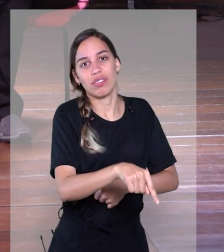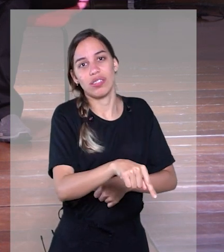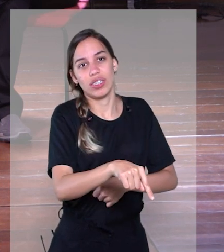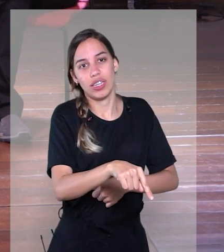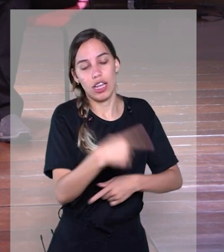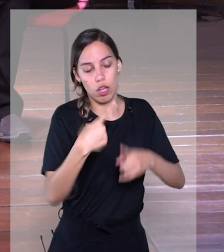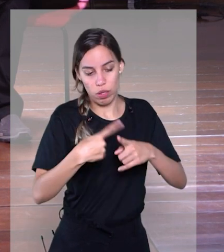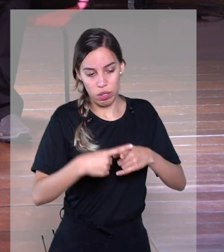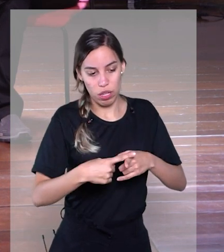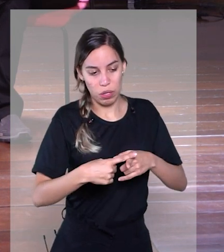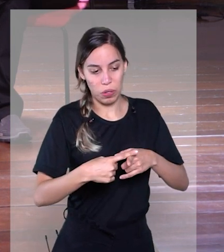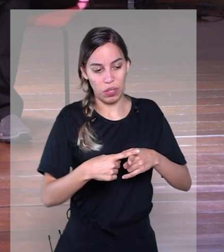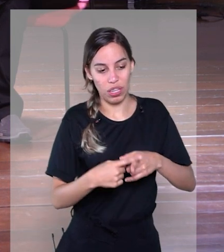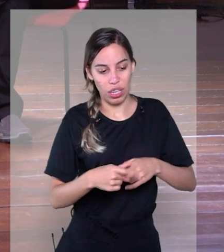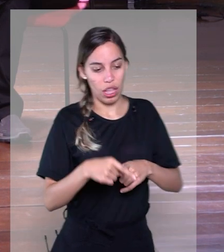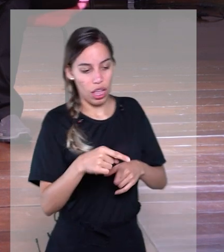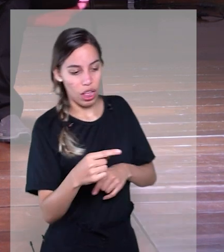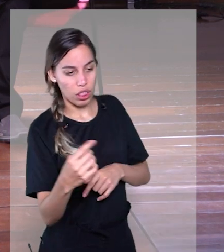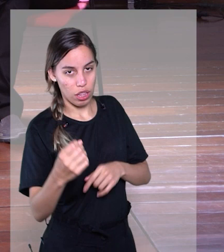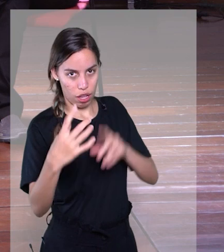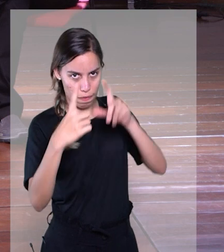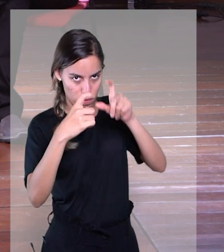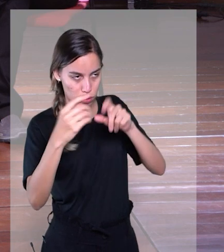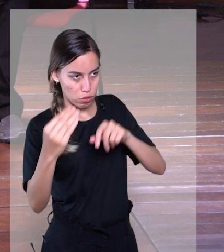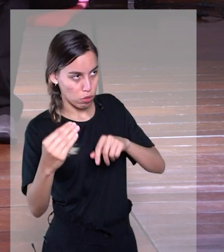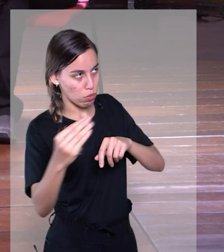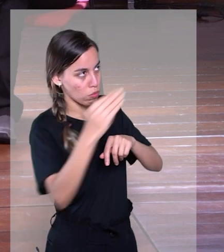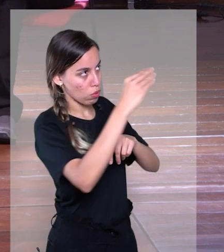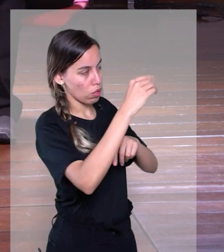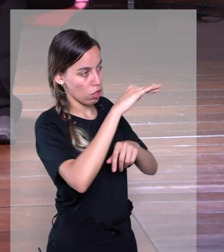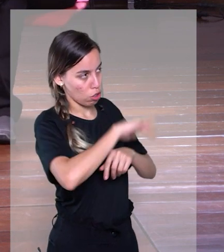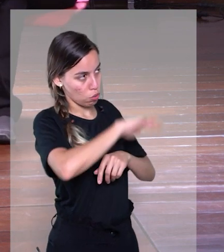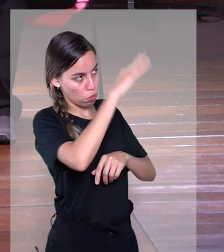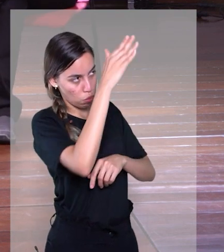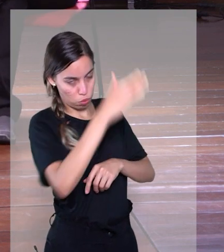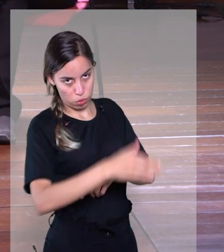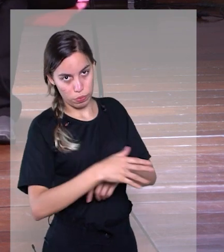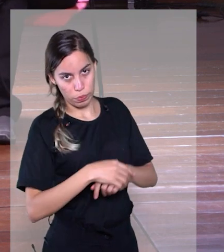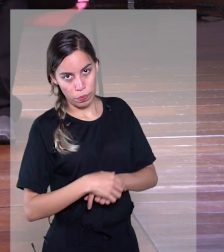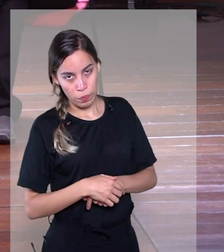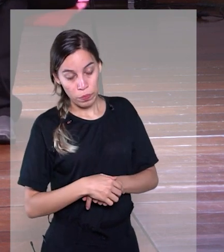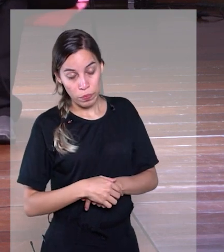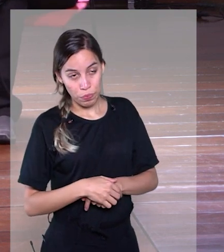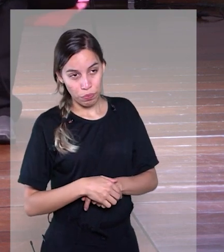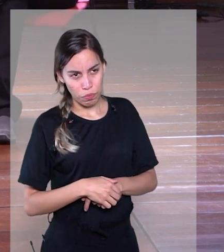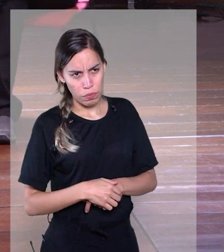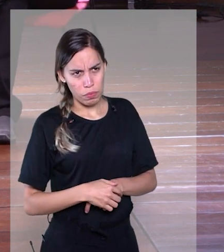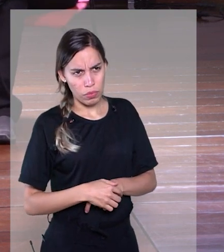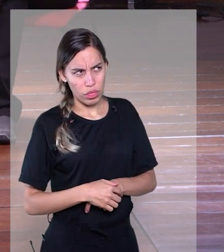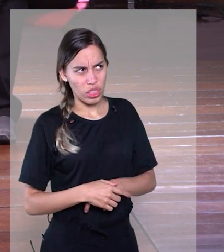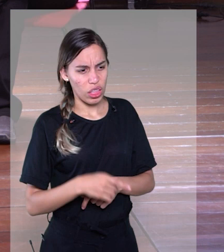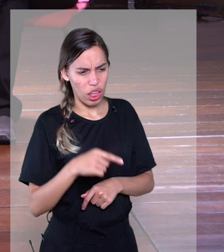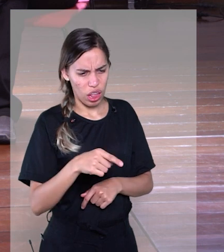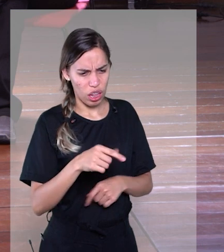fundo. Então, virou um point, né? Assim, todo mundo faz a foto, senta do lado dele ali, né? Eu durante muitos anos, essa